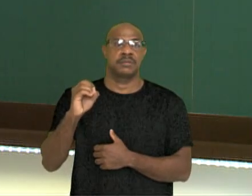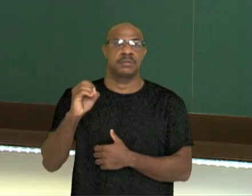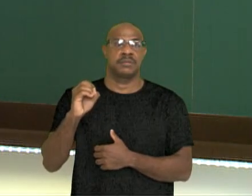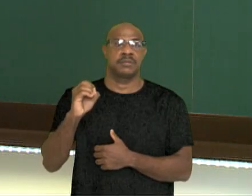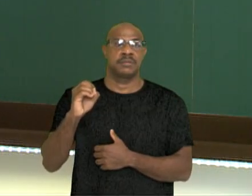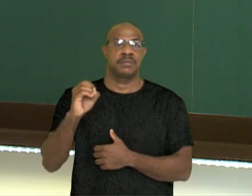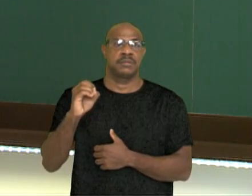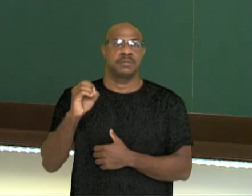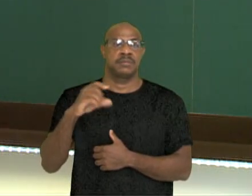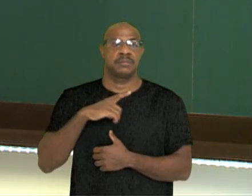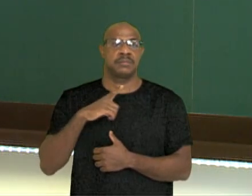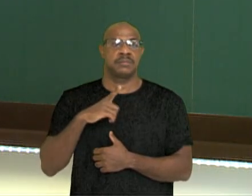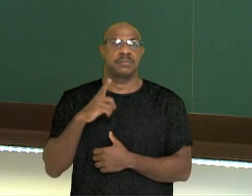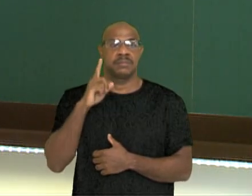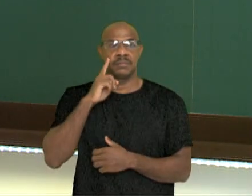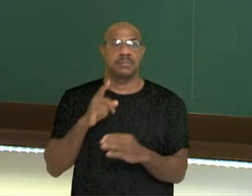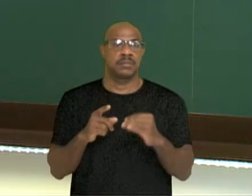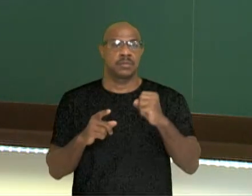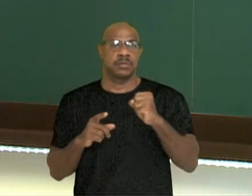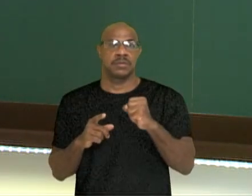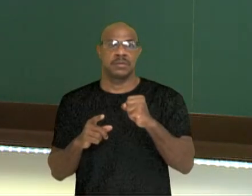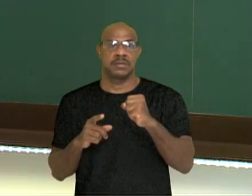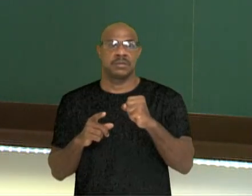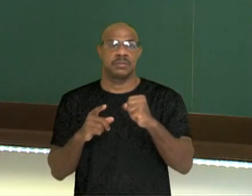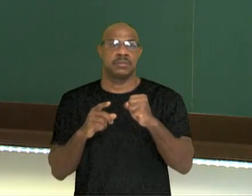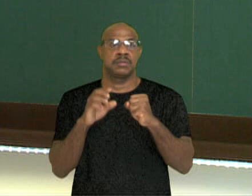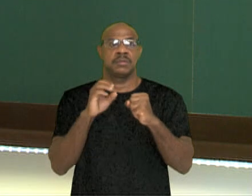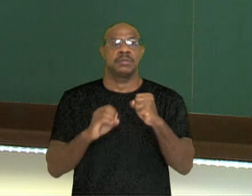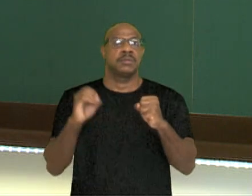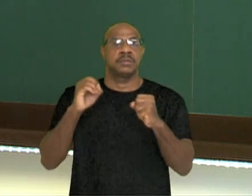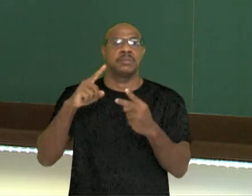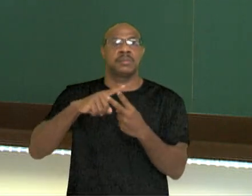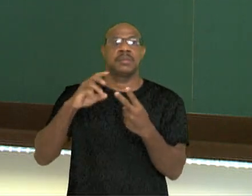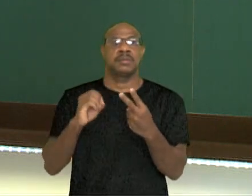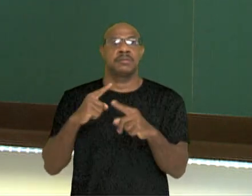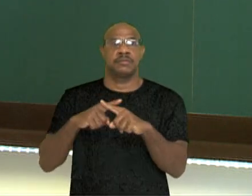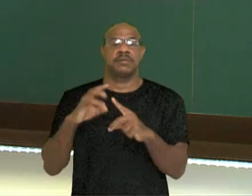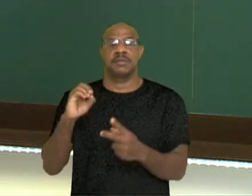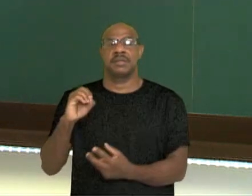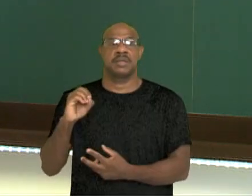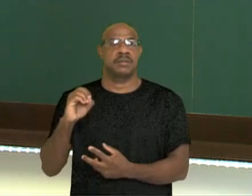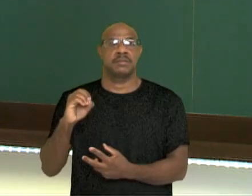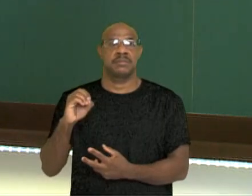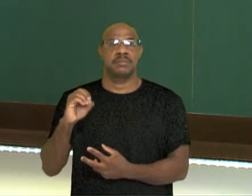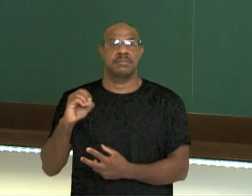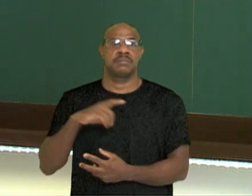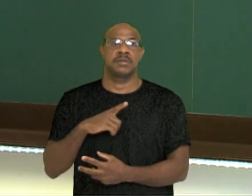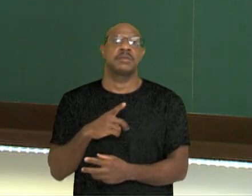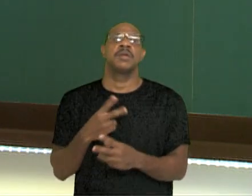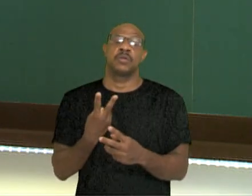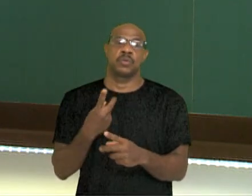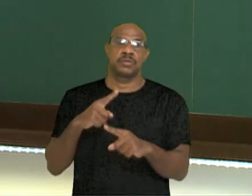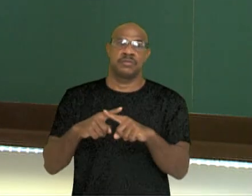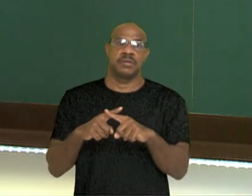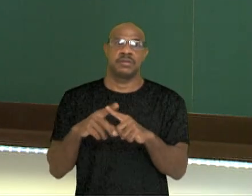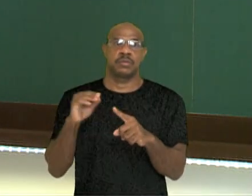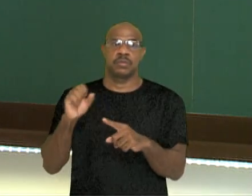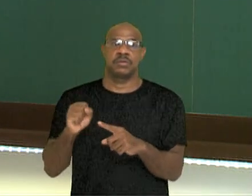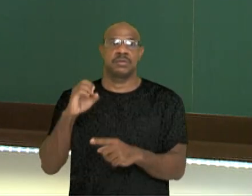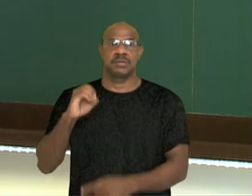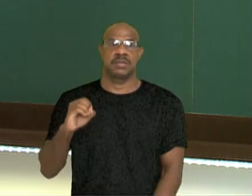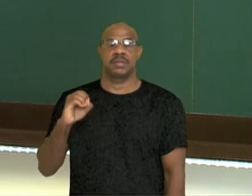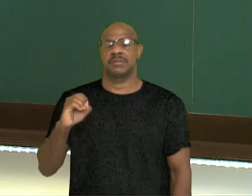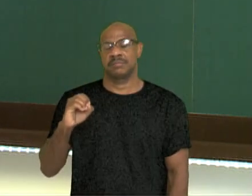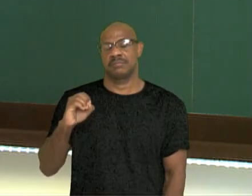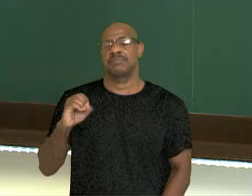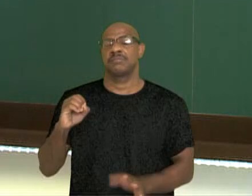2 vezes cosseno de π vezes 0. Π vezes 0, 0. Então nós teremos 2 vezes cosseno de 0. Cosseno de 0, a